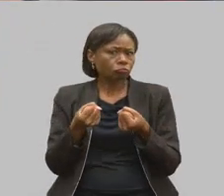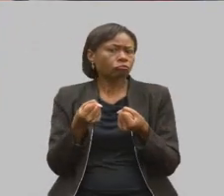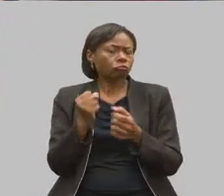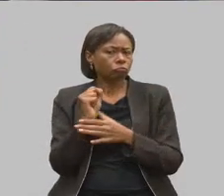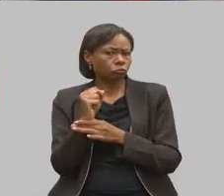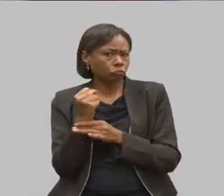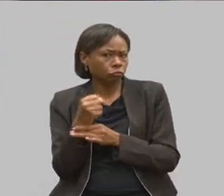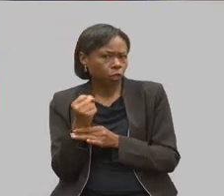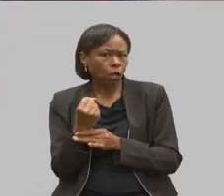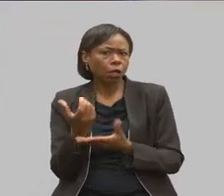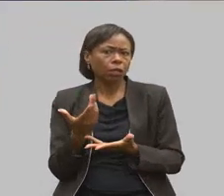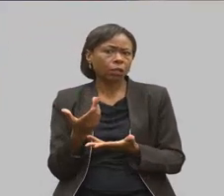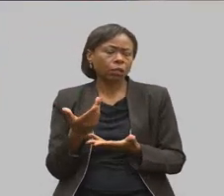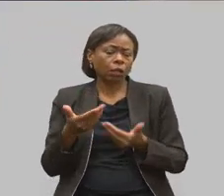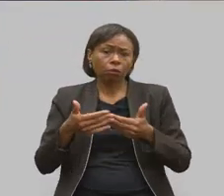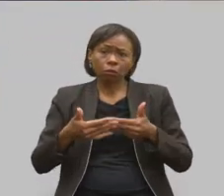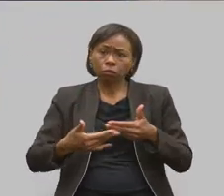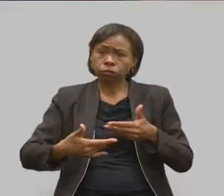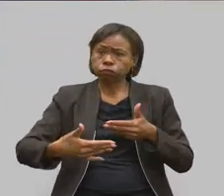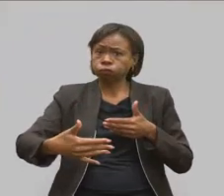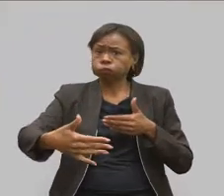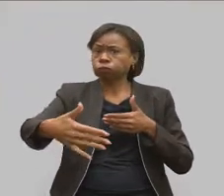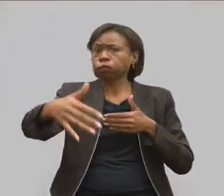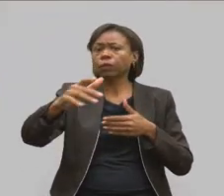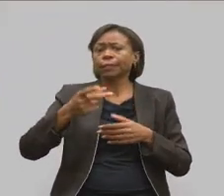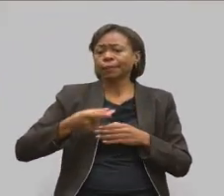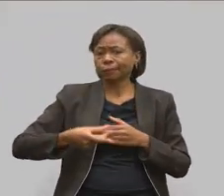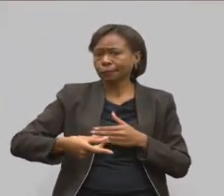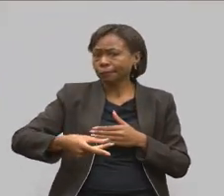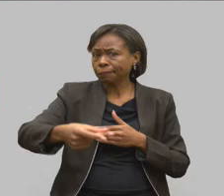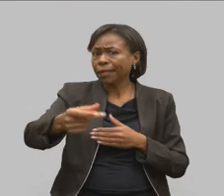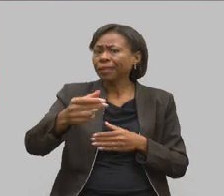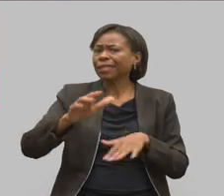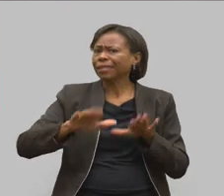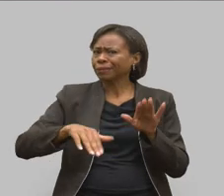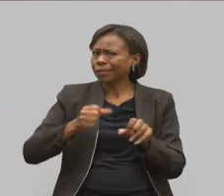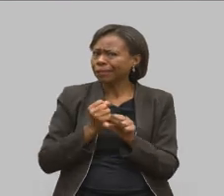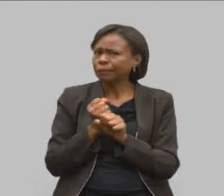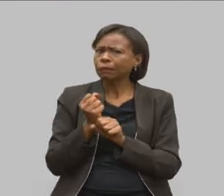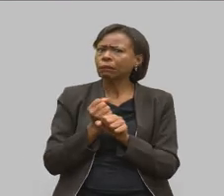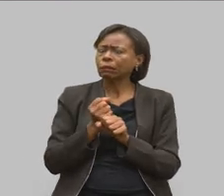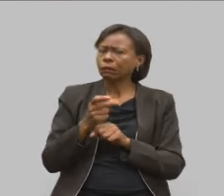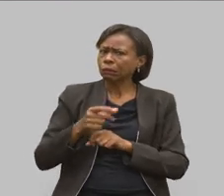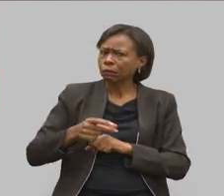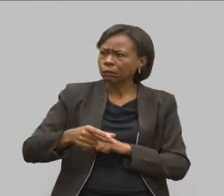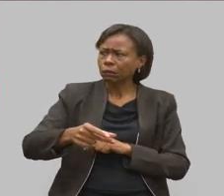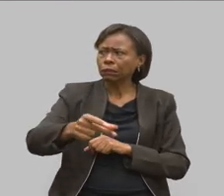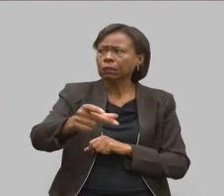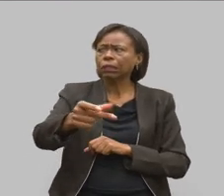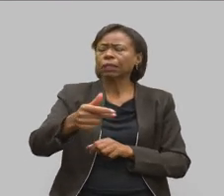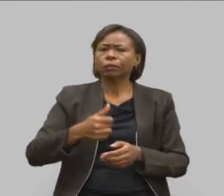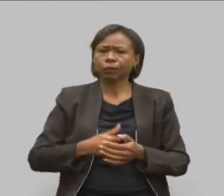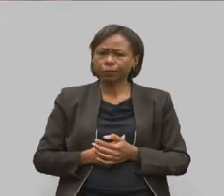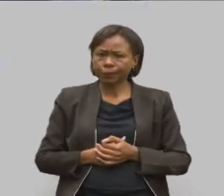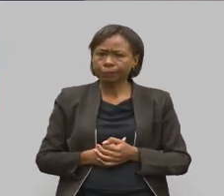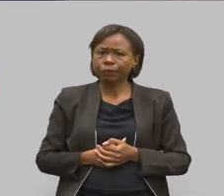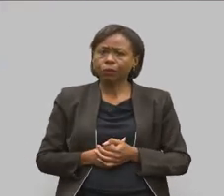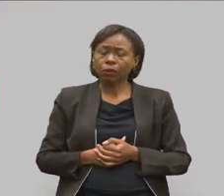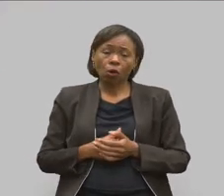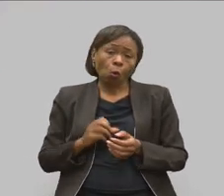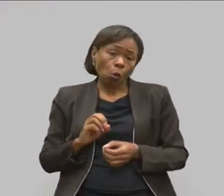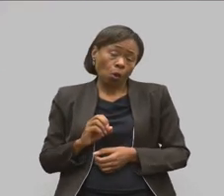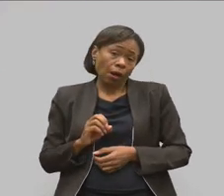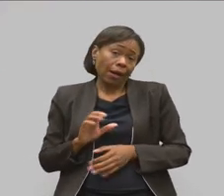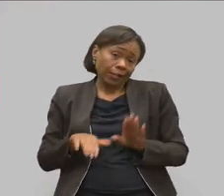a longo prazo né durante muito tempo ou que muitas vezes acompanha o paciente ao longo de